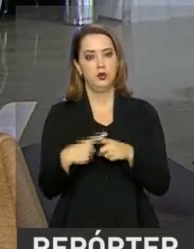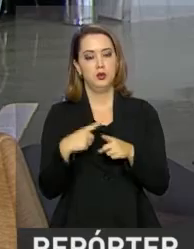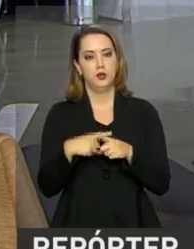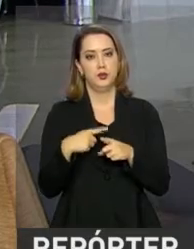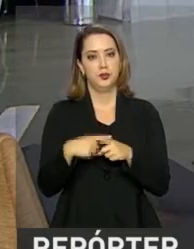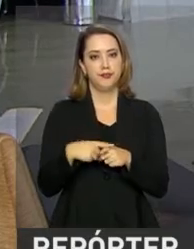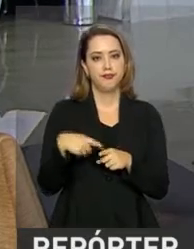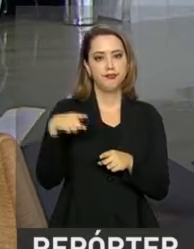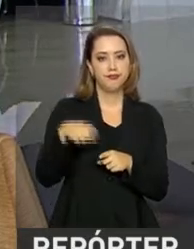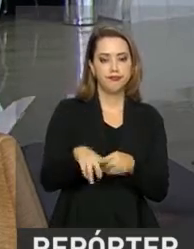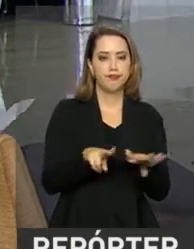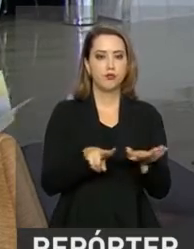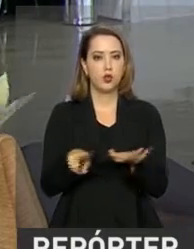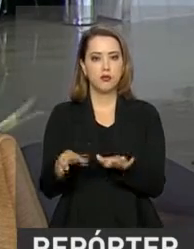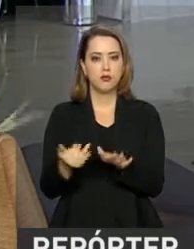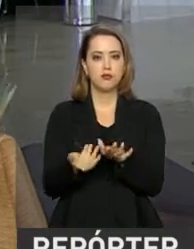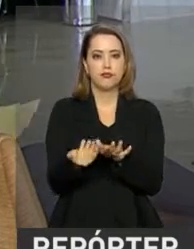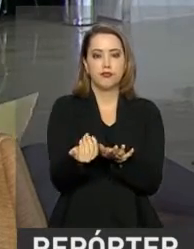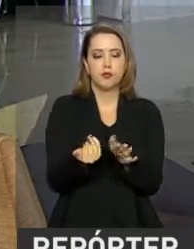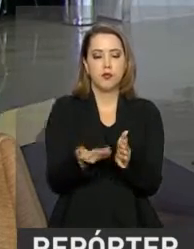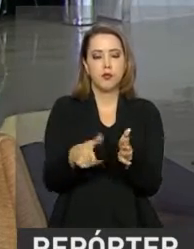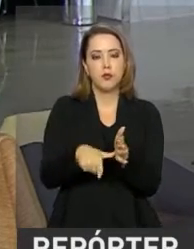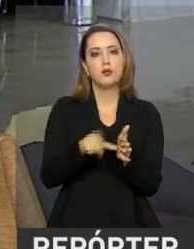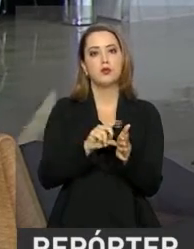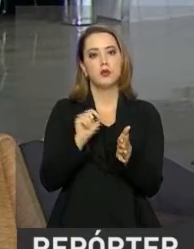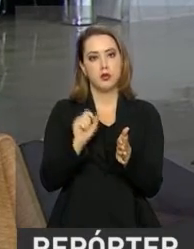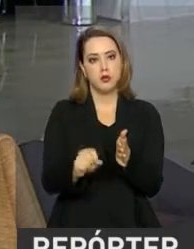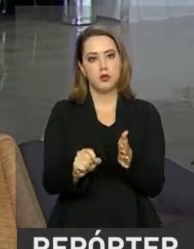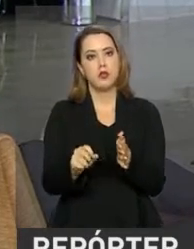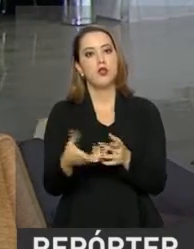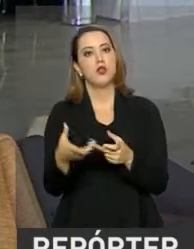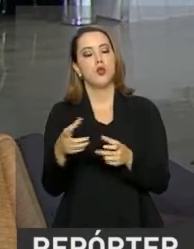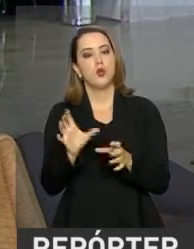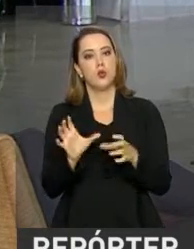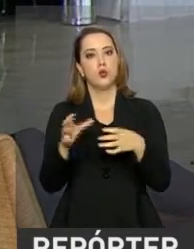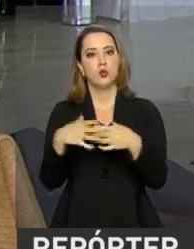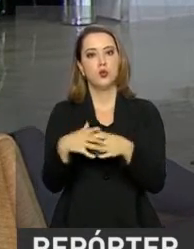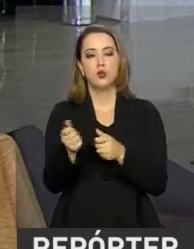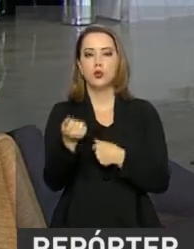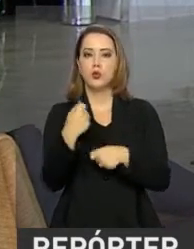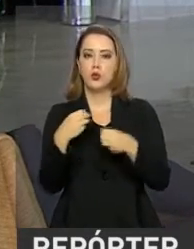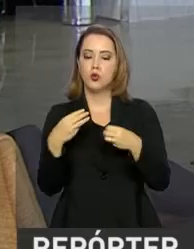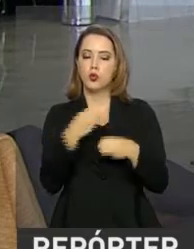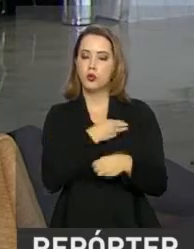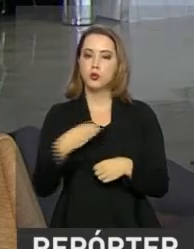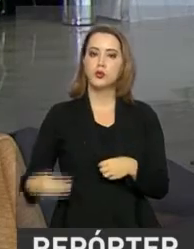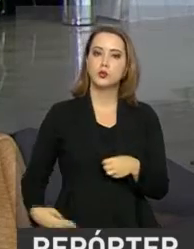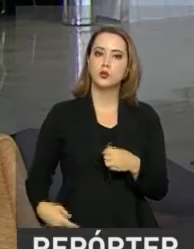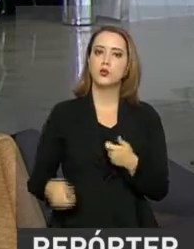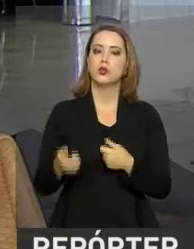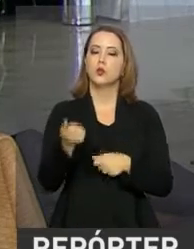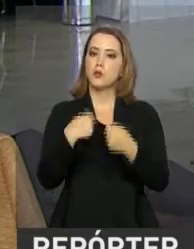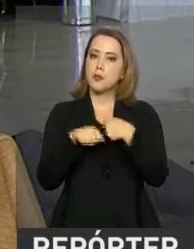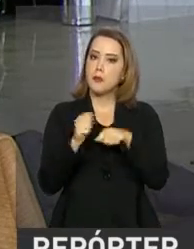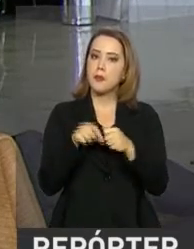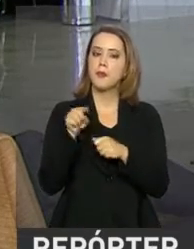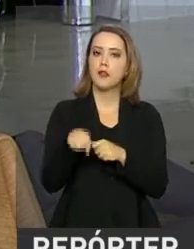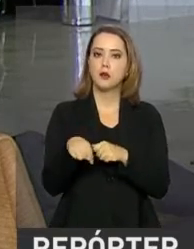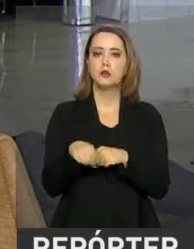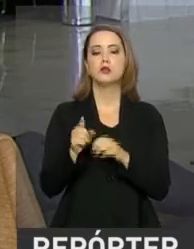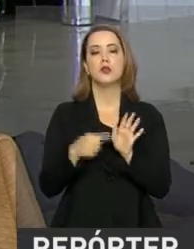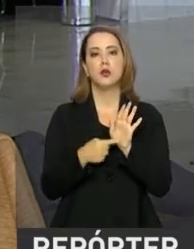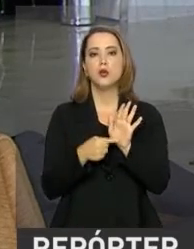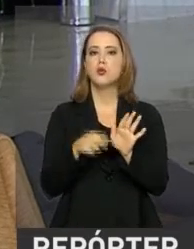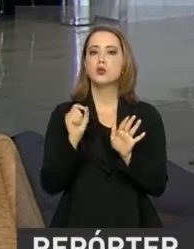nas últimas semanas a equipe econômica do ministro henrique meirelles está sentada com os governadores e fez a seguinte